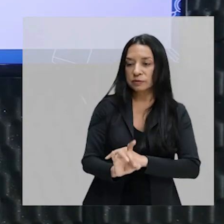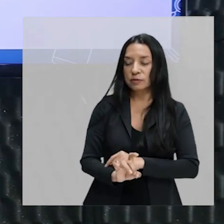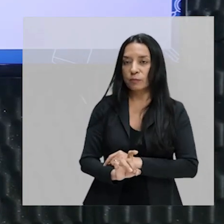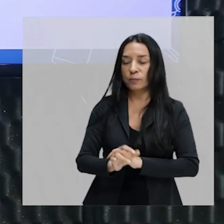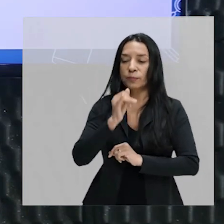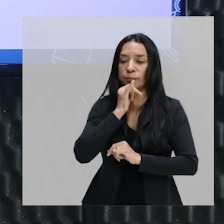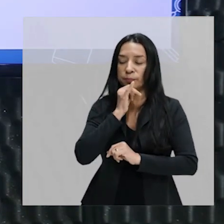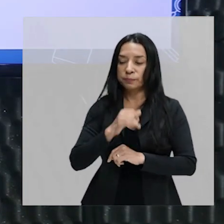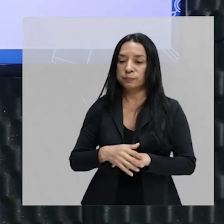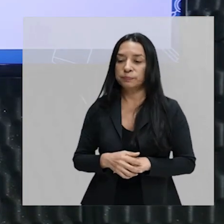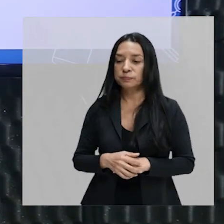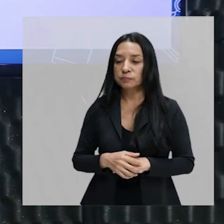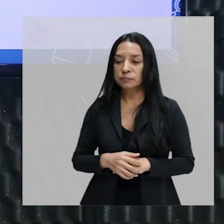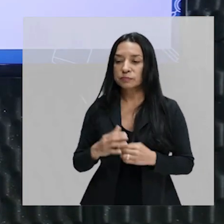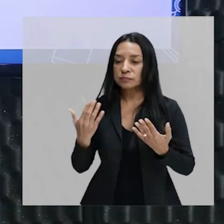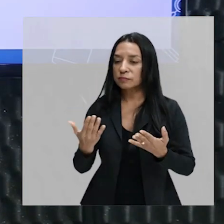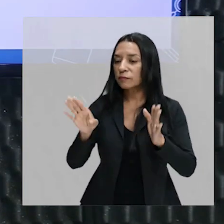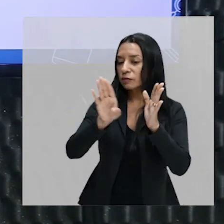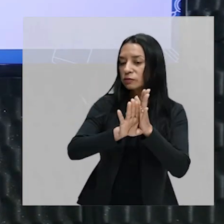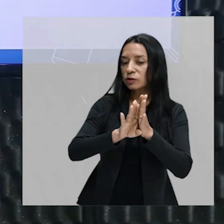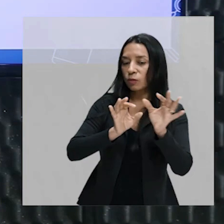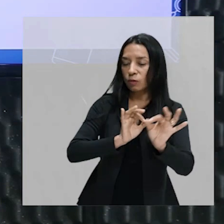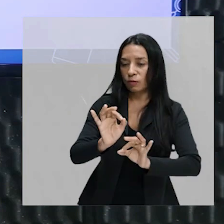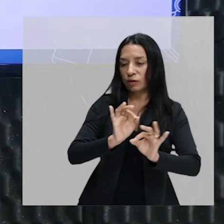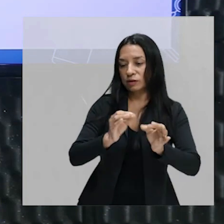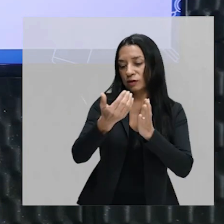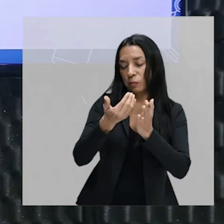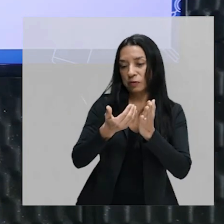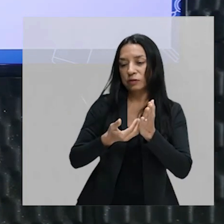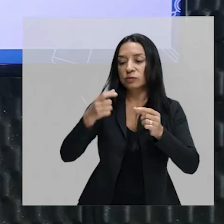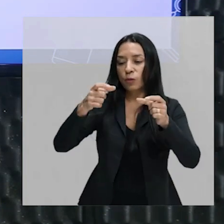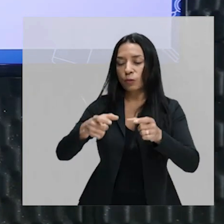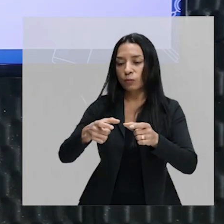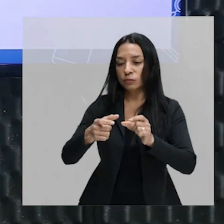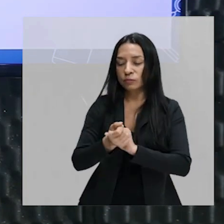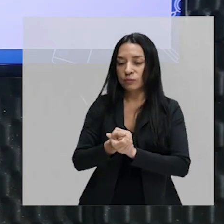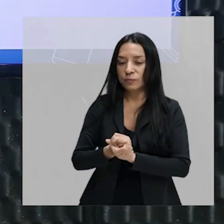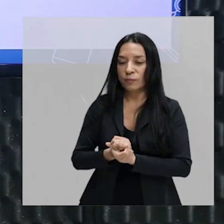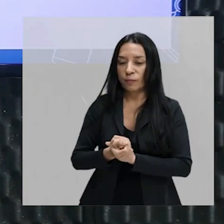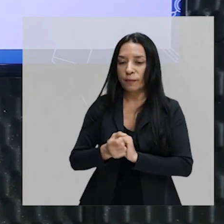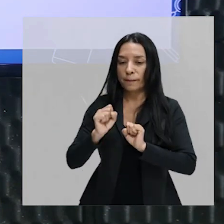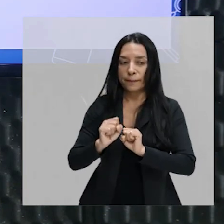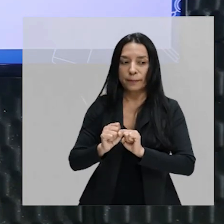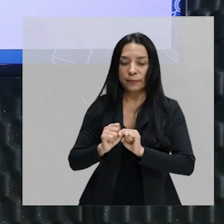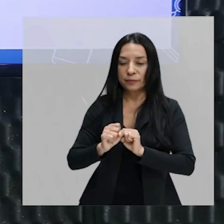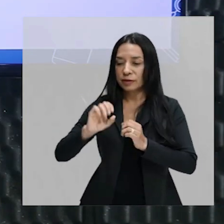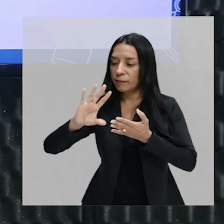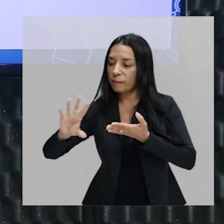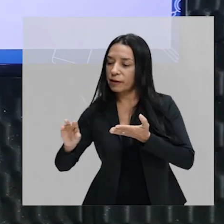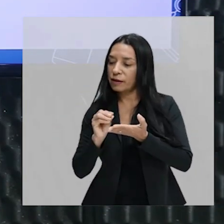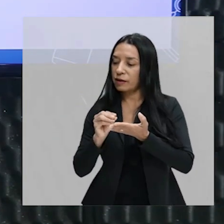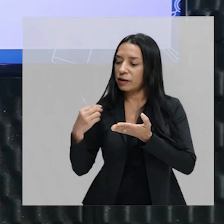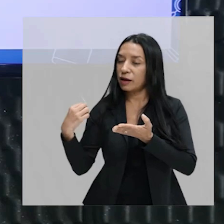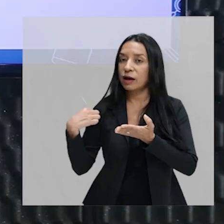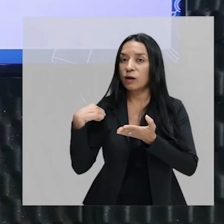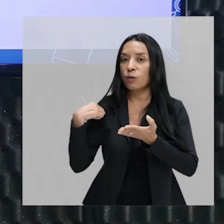a receita dele era o seguinte ele chegou elaborar uma receita onde ele poderia pegar resto de roupa